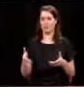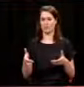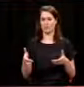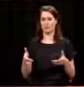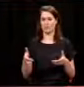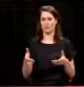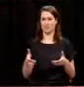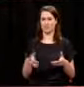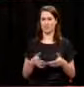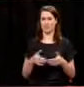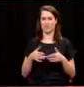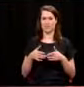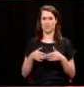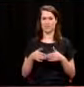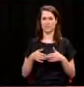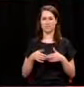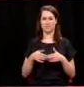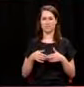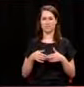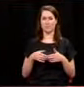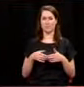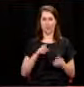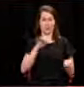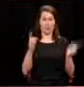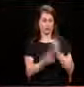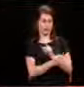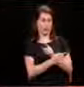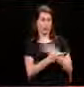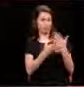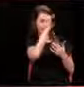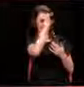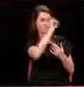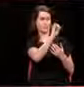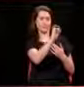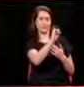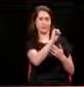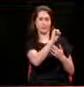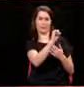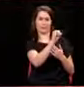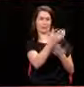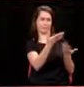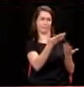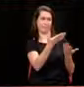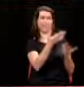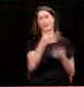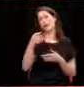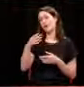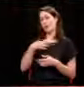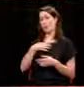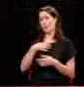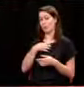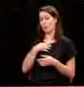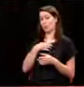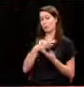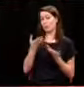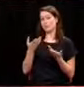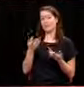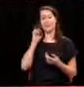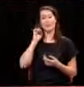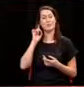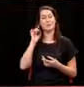Portanto, contrariamente ao nosso governo, o nosso clube dá uma grande